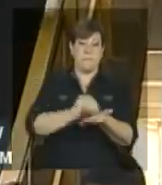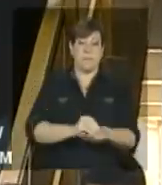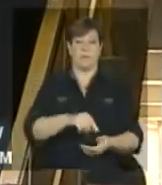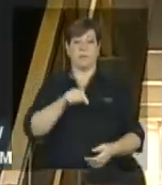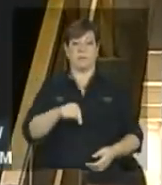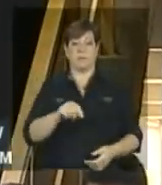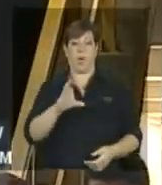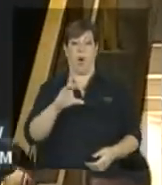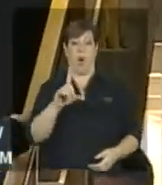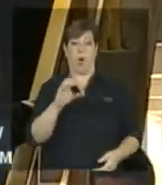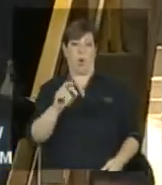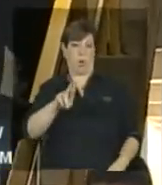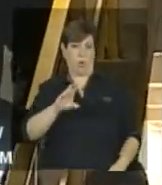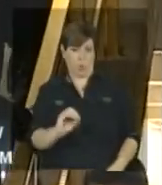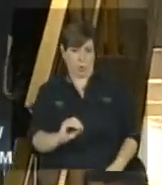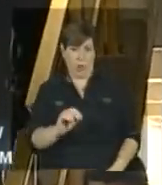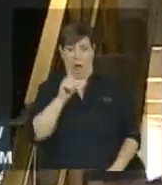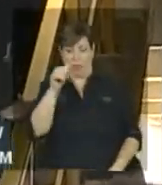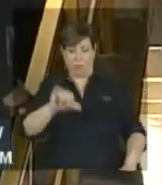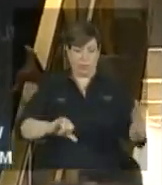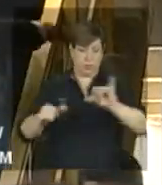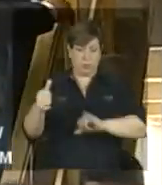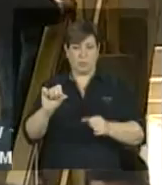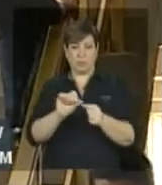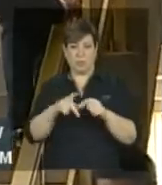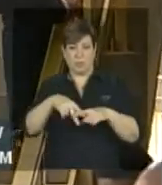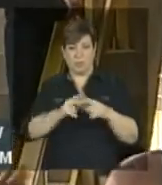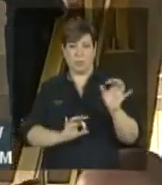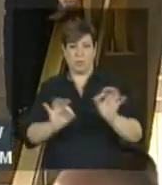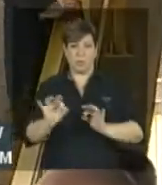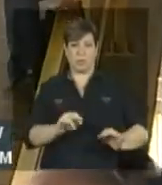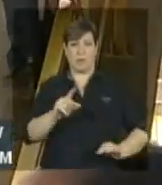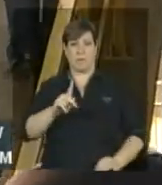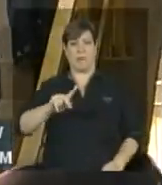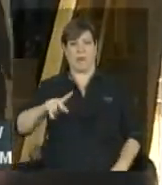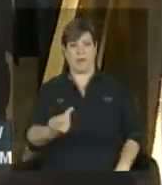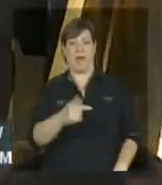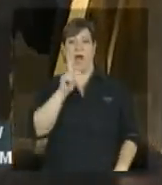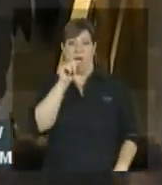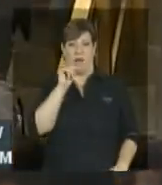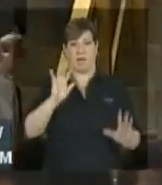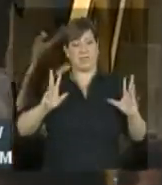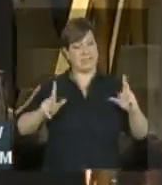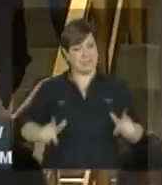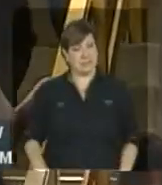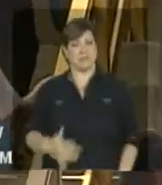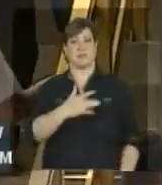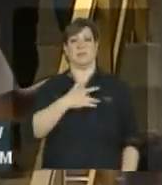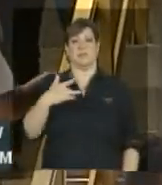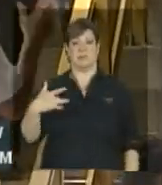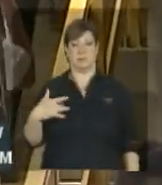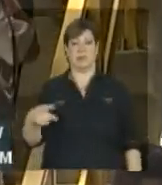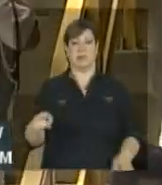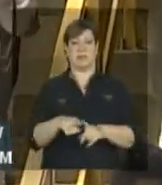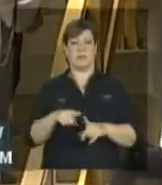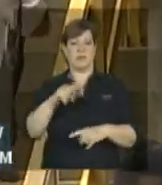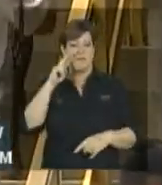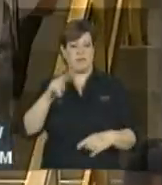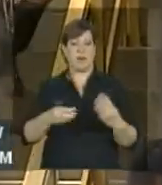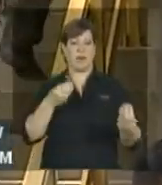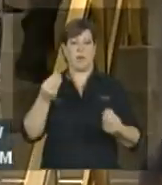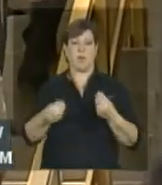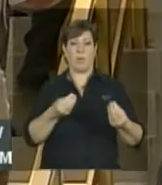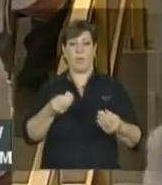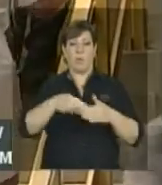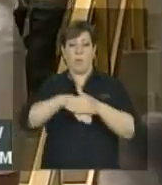a cloração para corrigir o pH da água e tornar a água potável, né? Ou eles vão observar também o